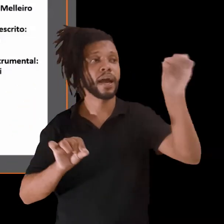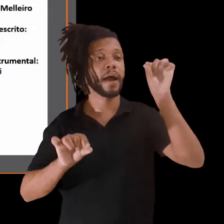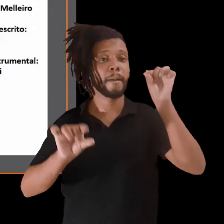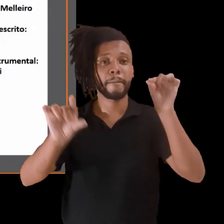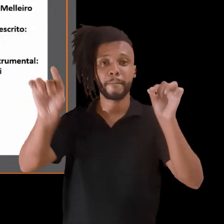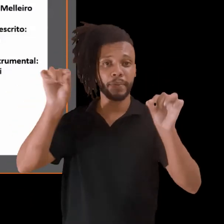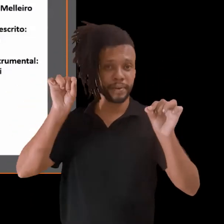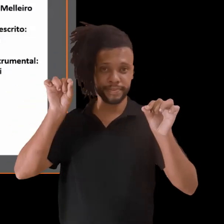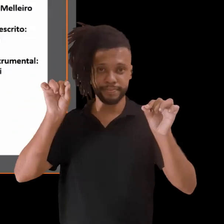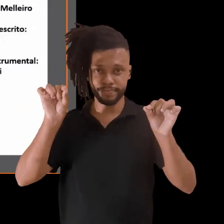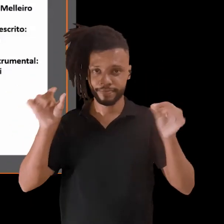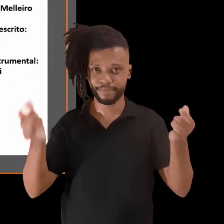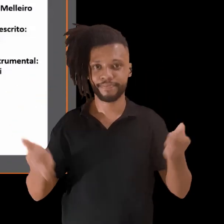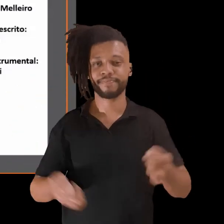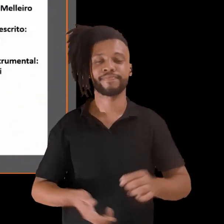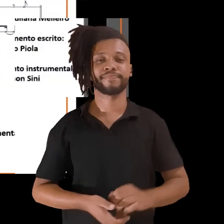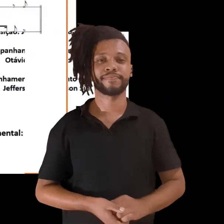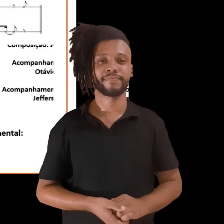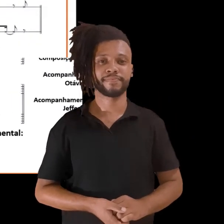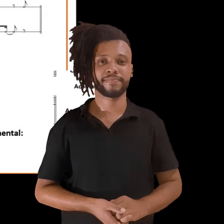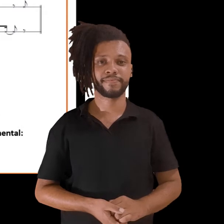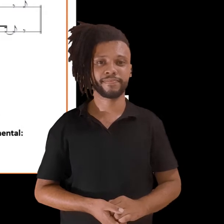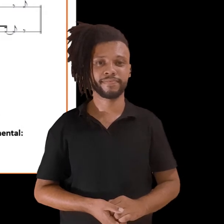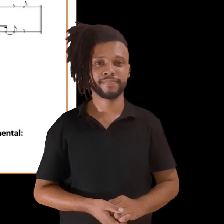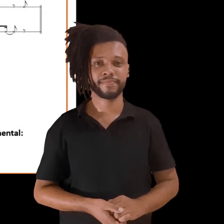jabuti, jabuticaba.